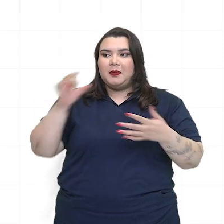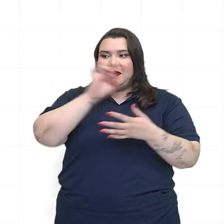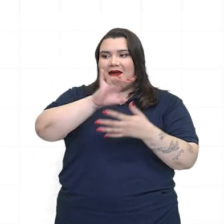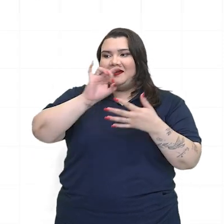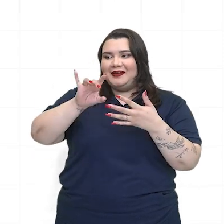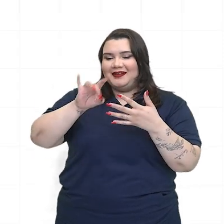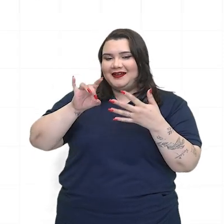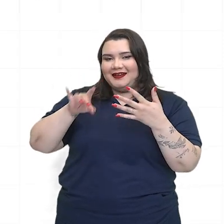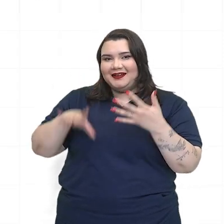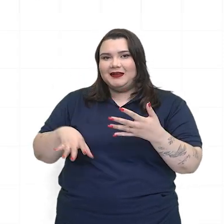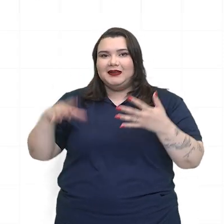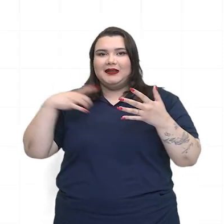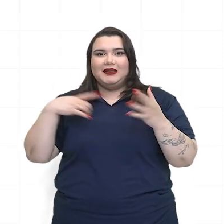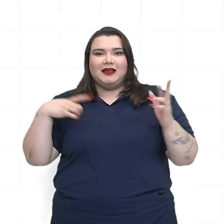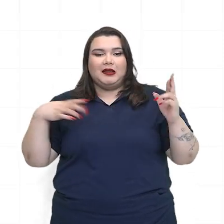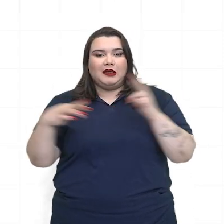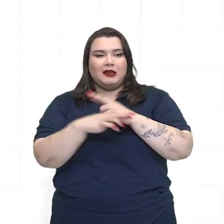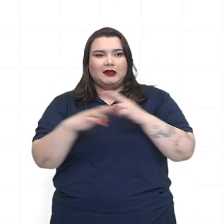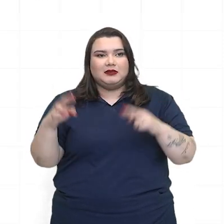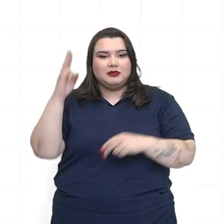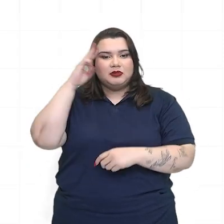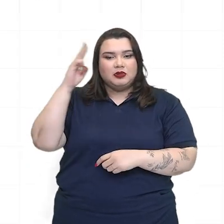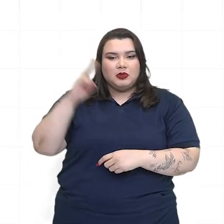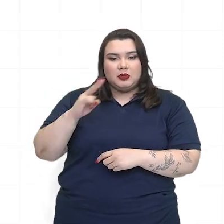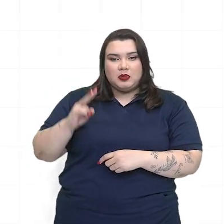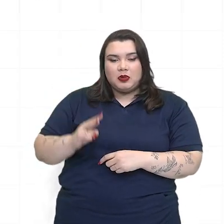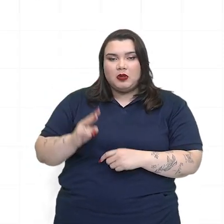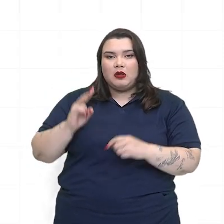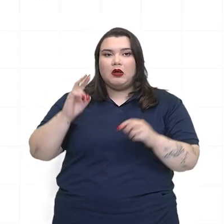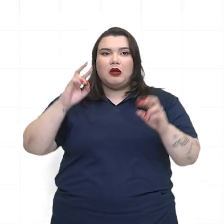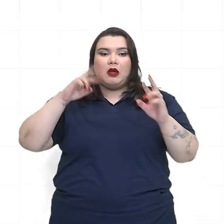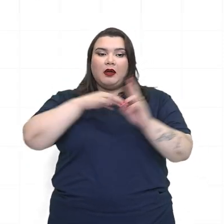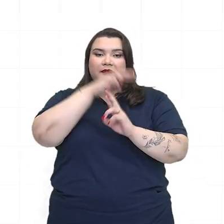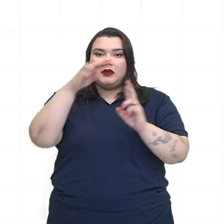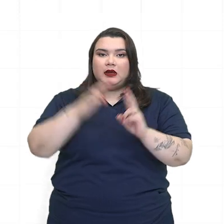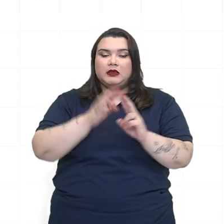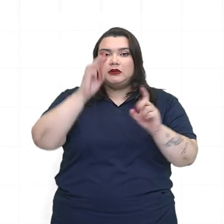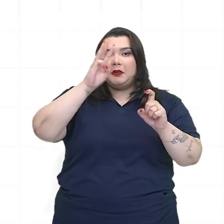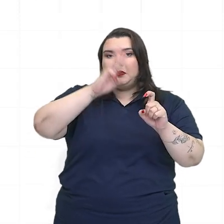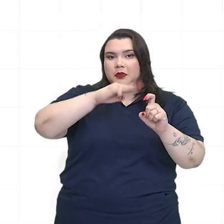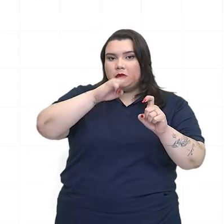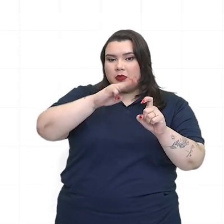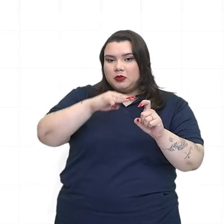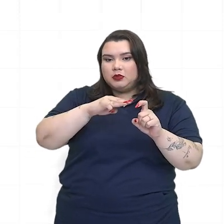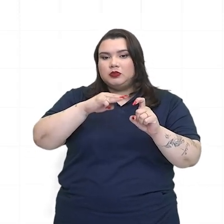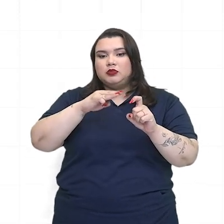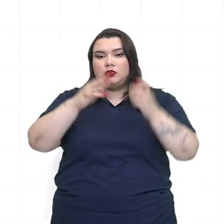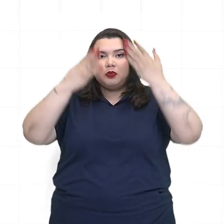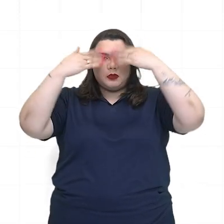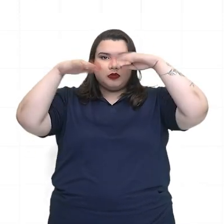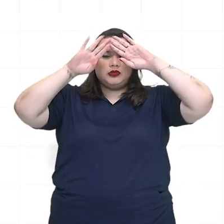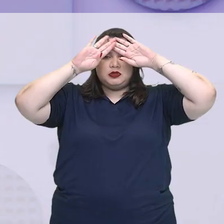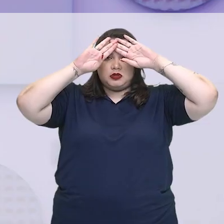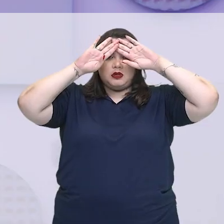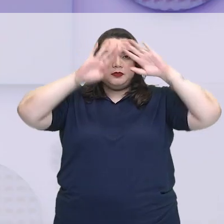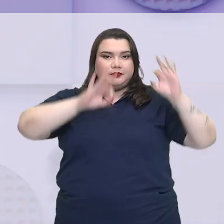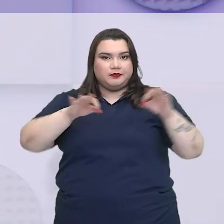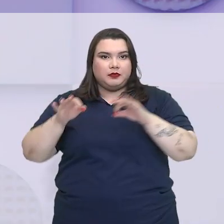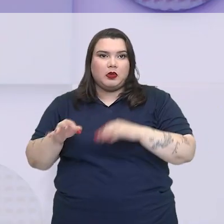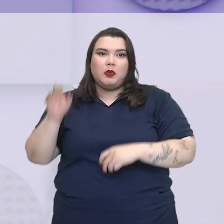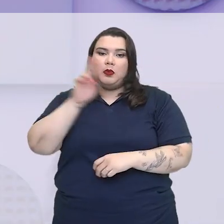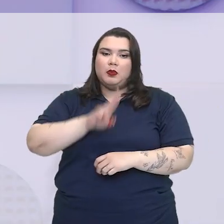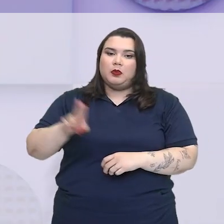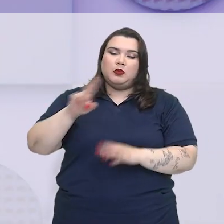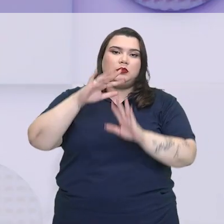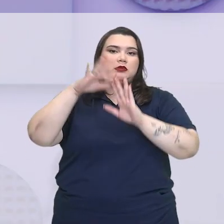desse está ligado à história ou à atribuição, à mitologia do orixá. Né? Então, eles